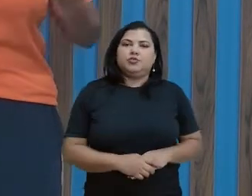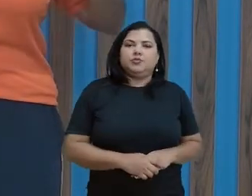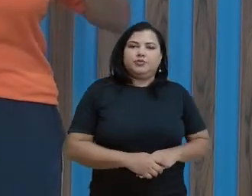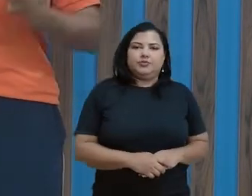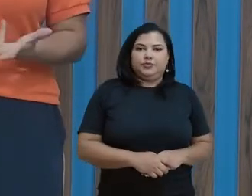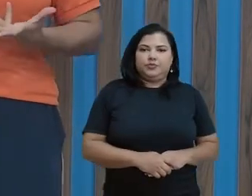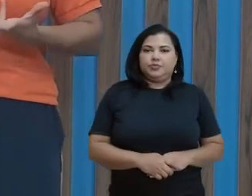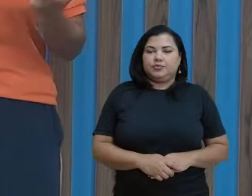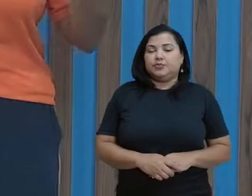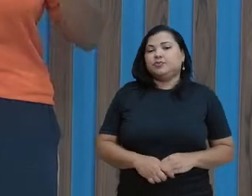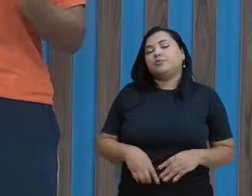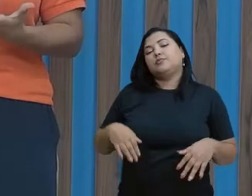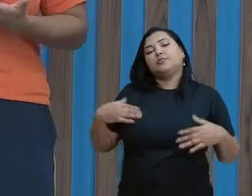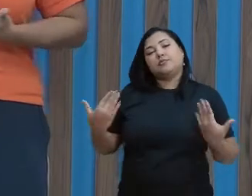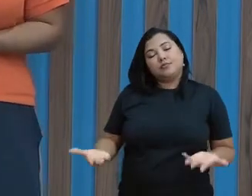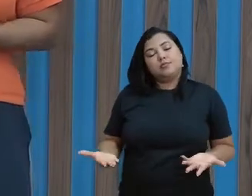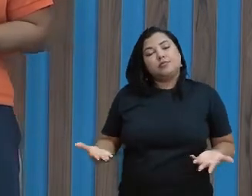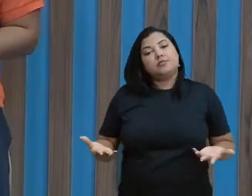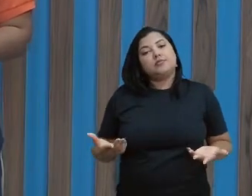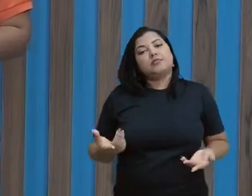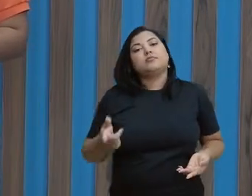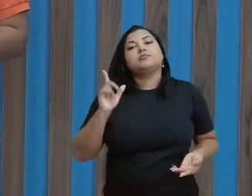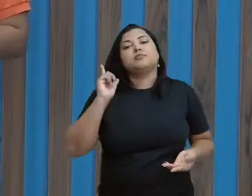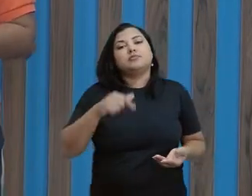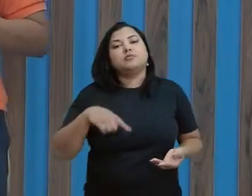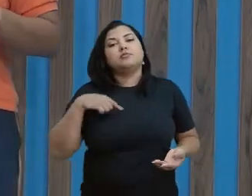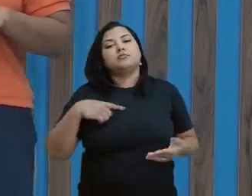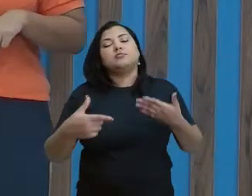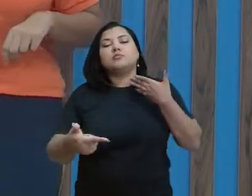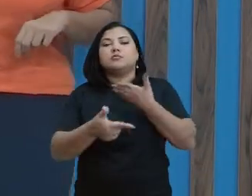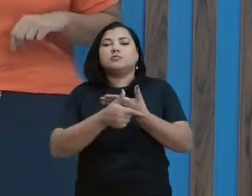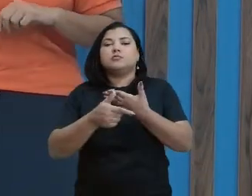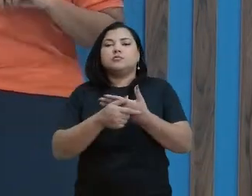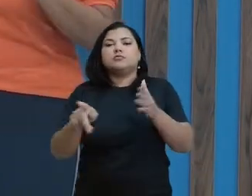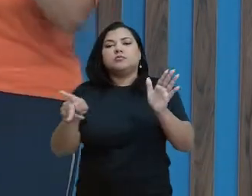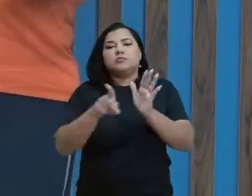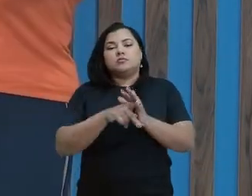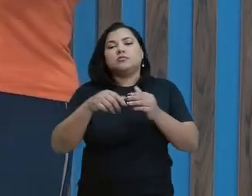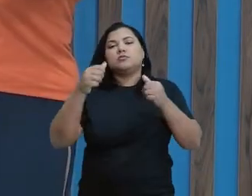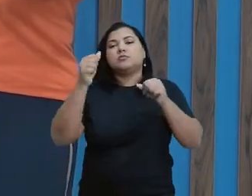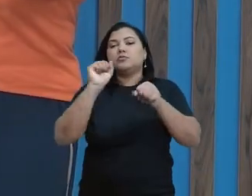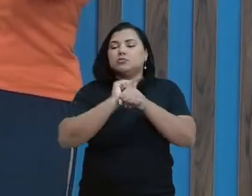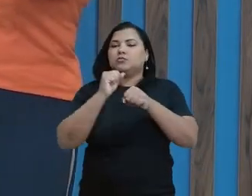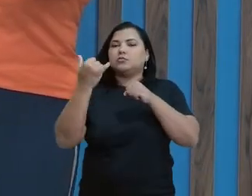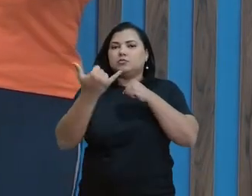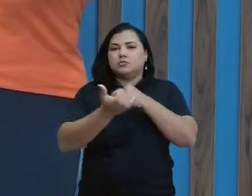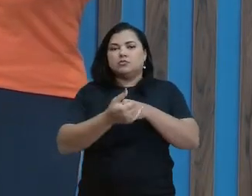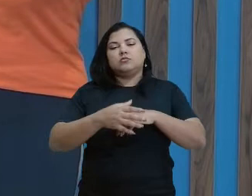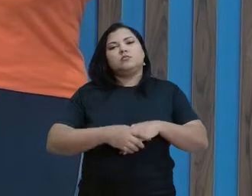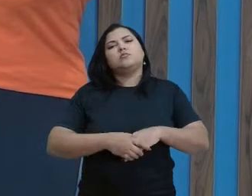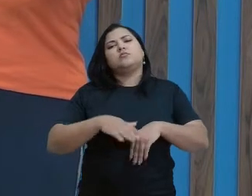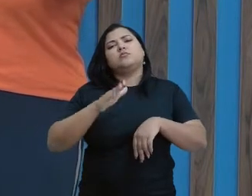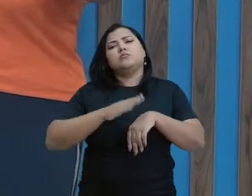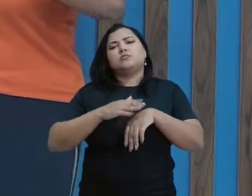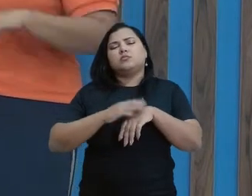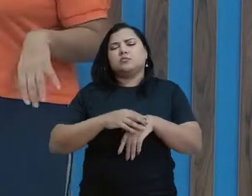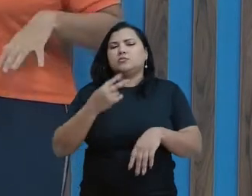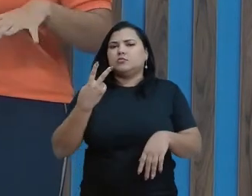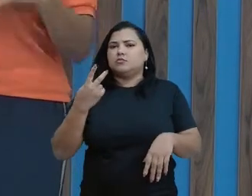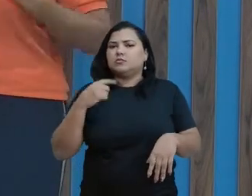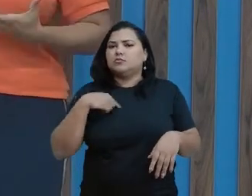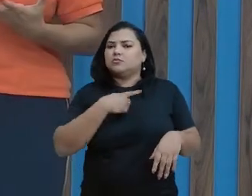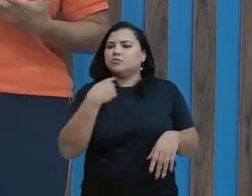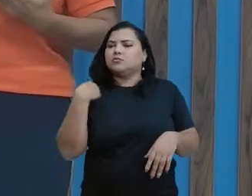característica. Portanto, isso continua configurando como uma função do adjetivo. Então, nesse segundo caso, a gente percebe o quê? Que